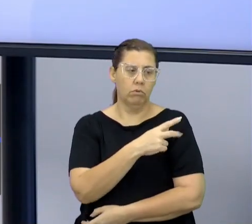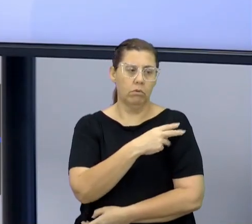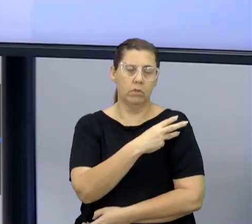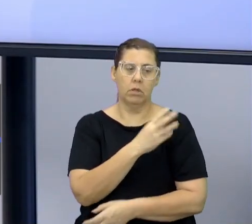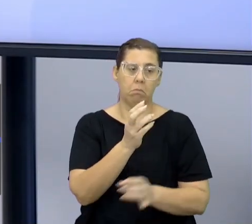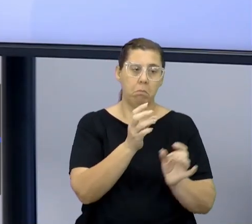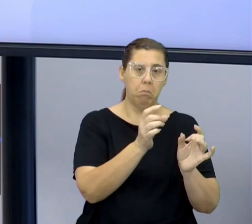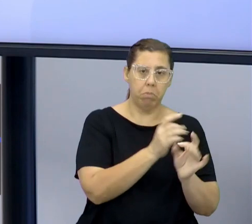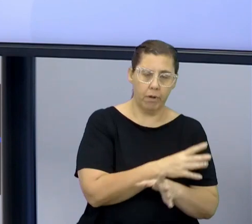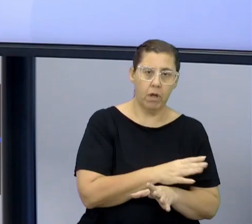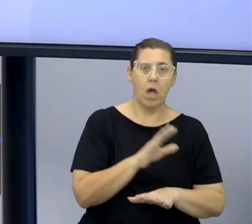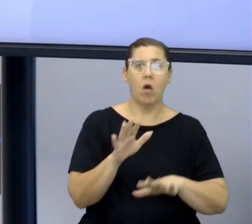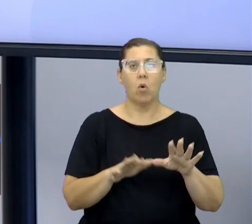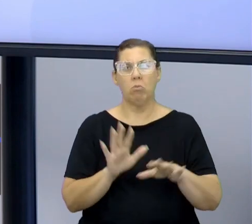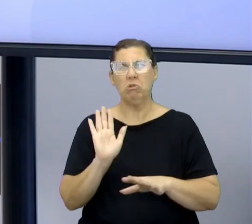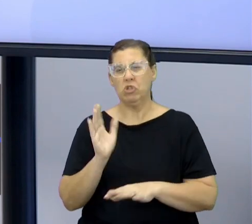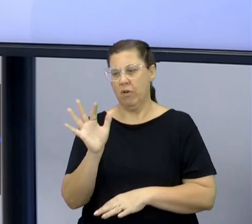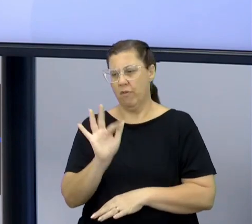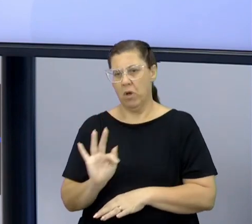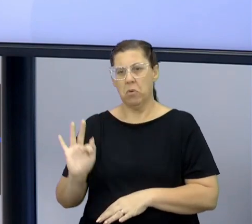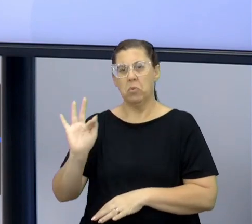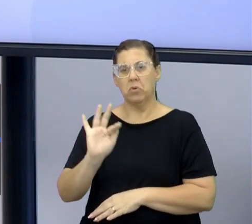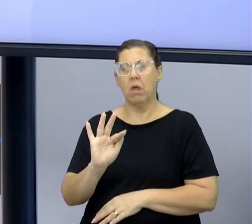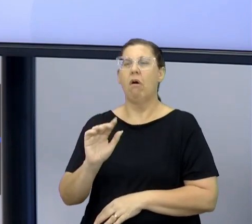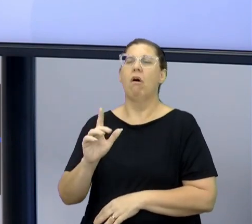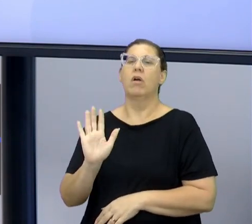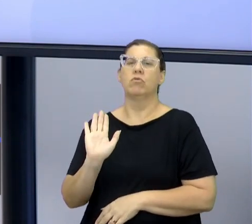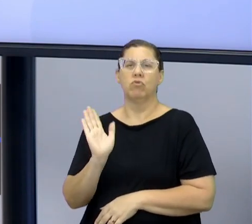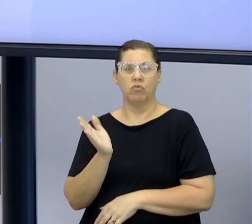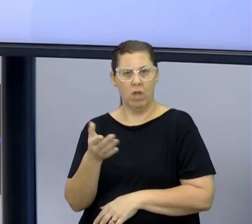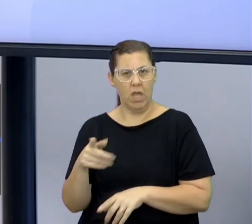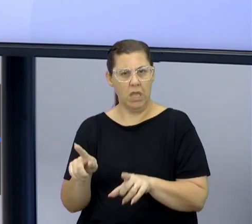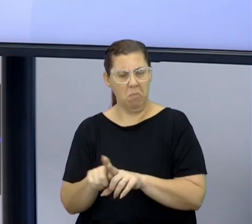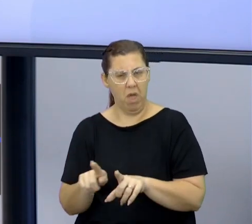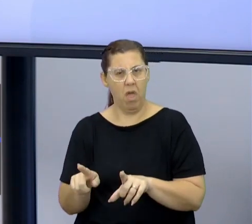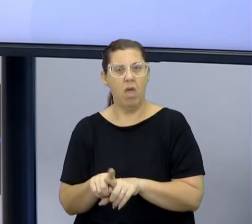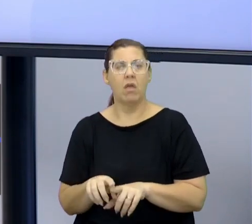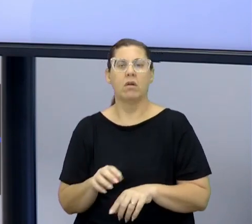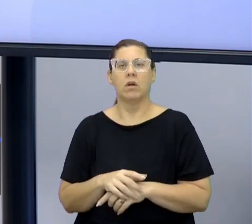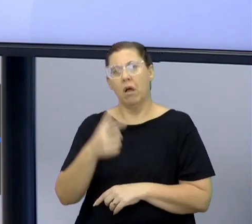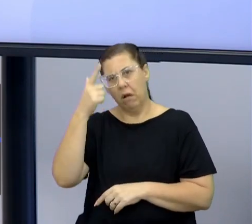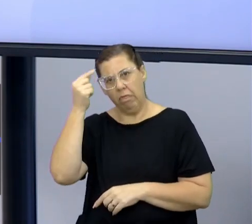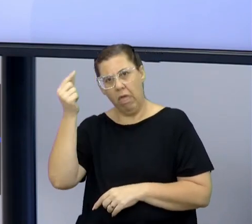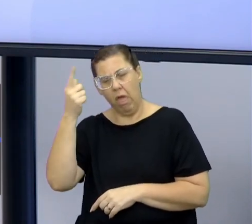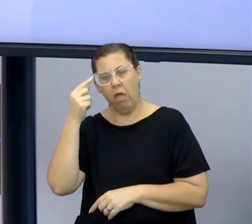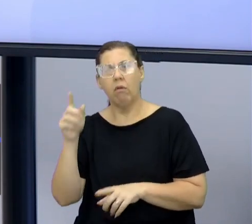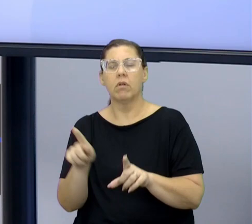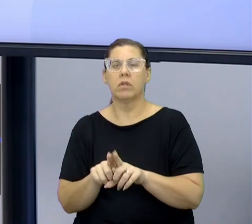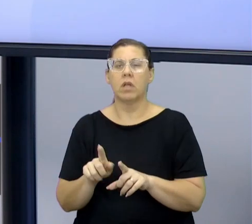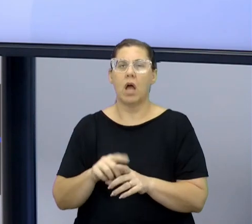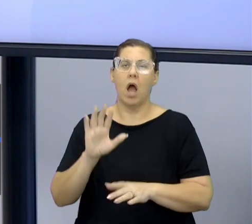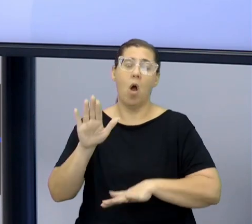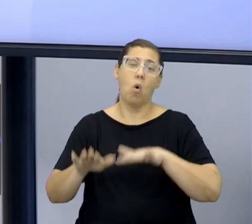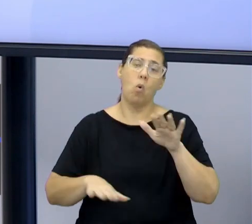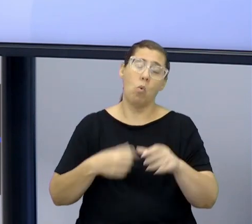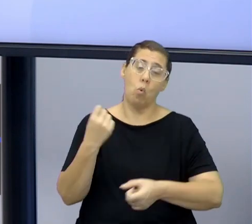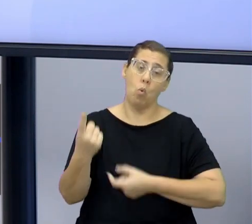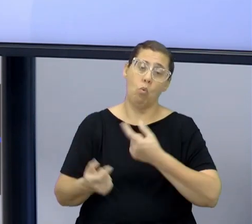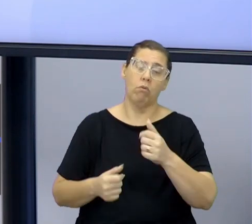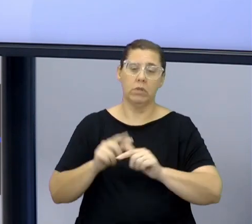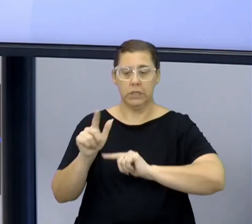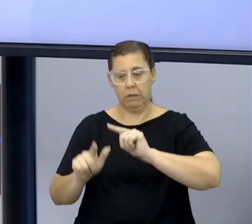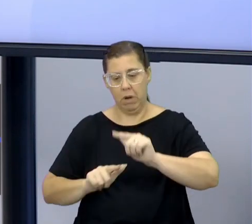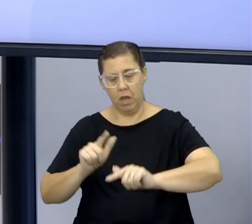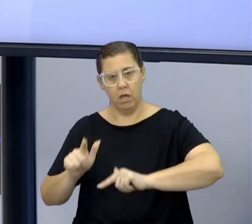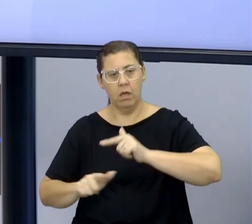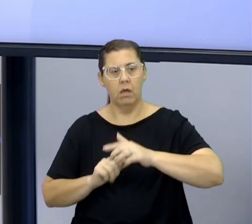estar fazendo aí uma faculdade, né? Vão ter ido para a vida acadêmica. Muitos de vocês vão estar trabalhando. E